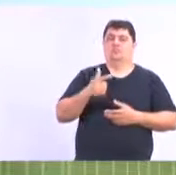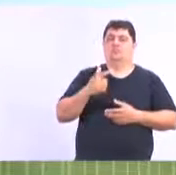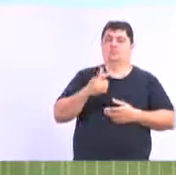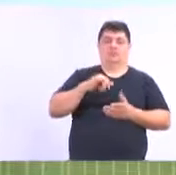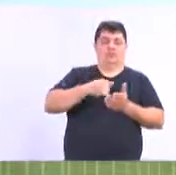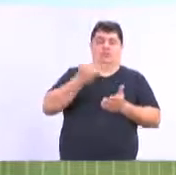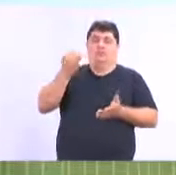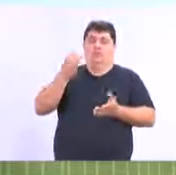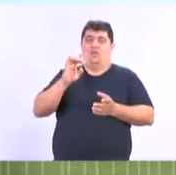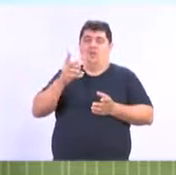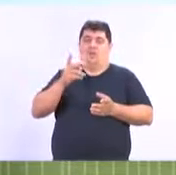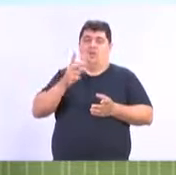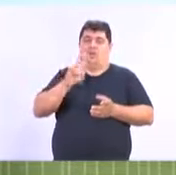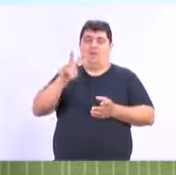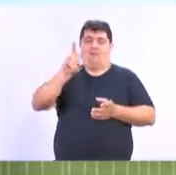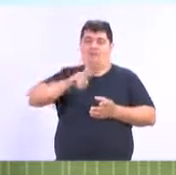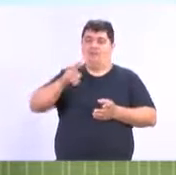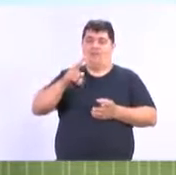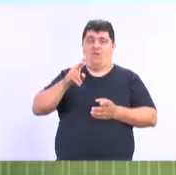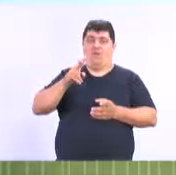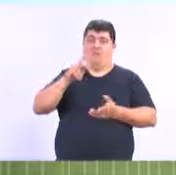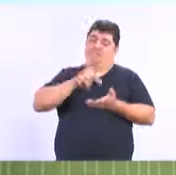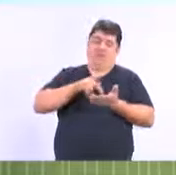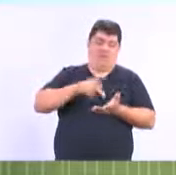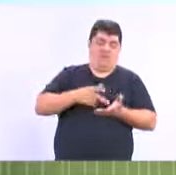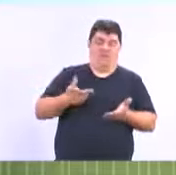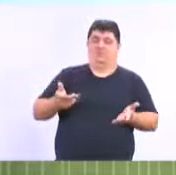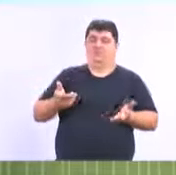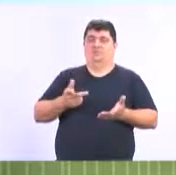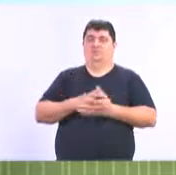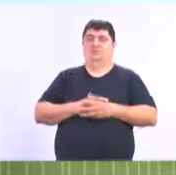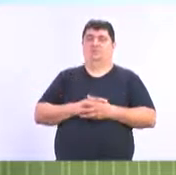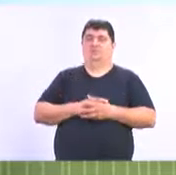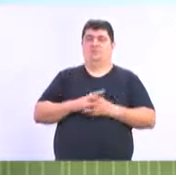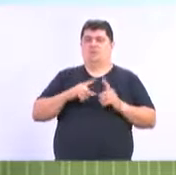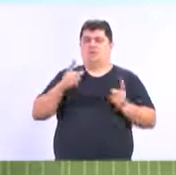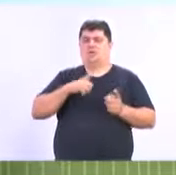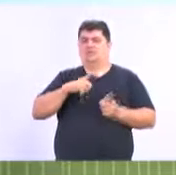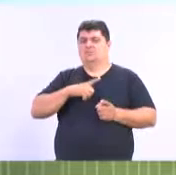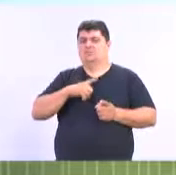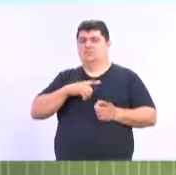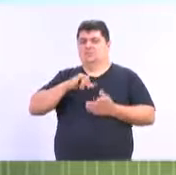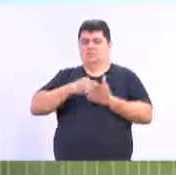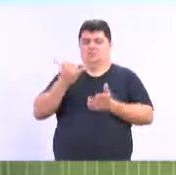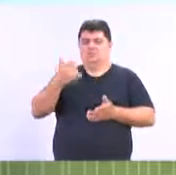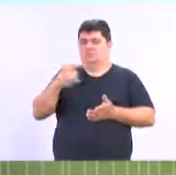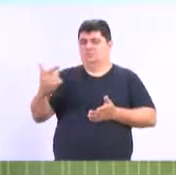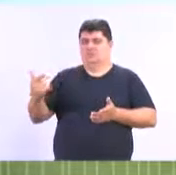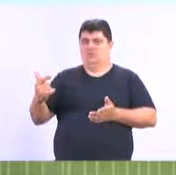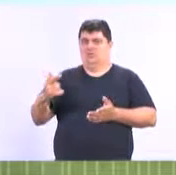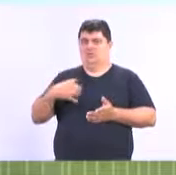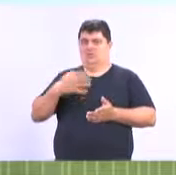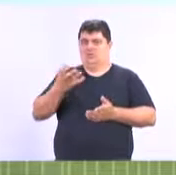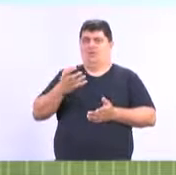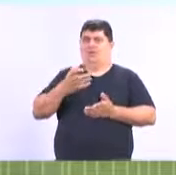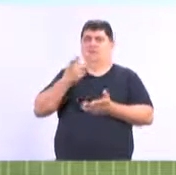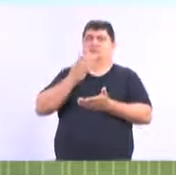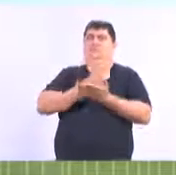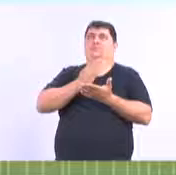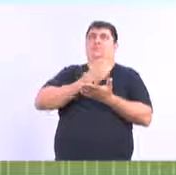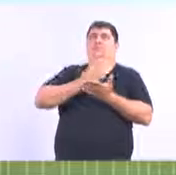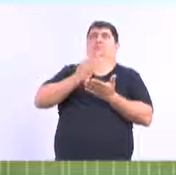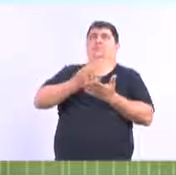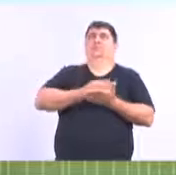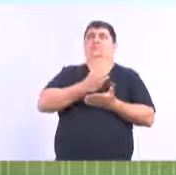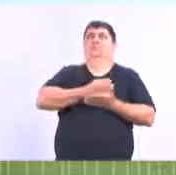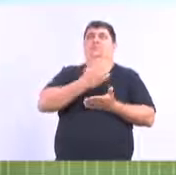juros, é o valor que está ali. Senhor, mas é melhor, se eu for sem juros, se for sem juros eu quero dever para a vida toda. Mas